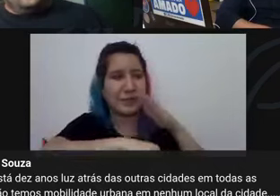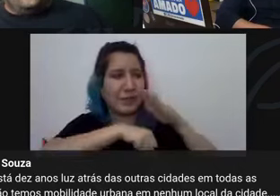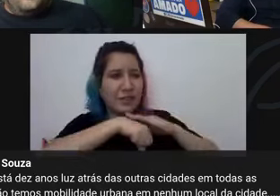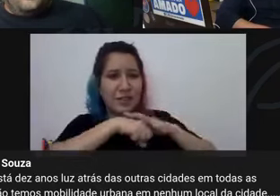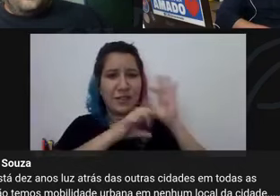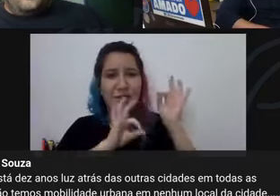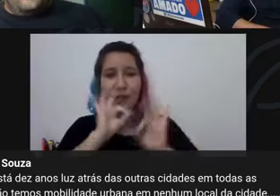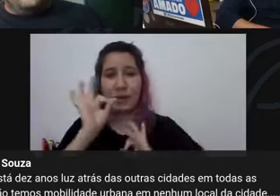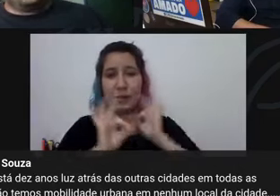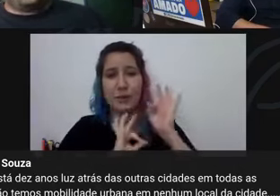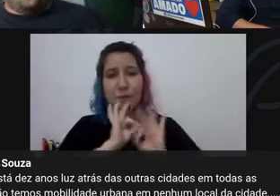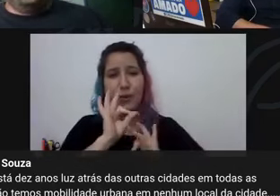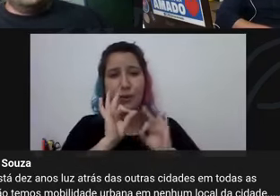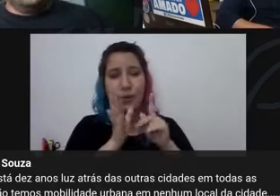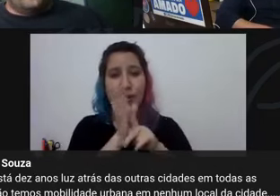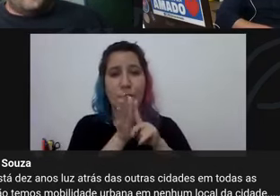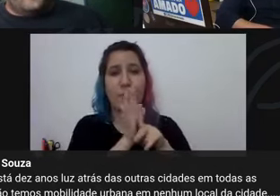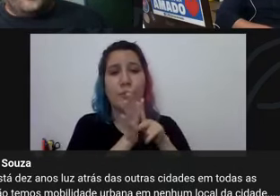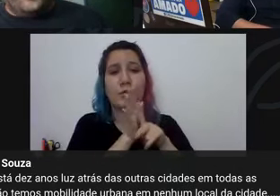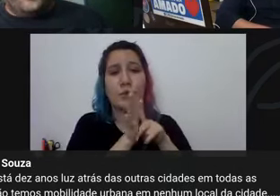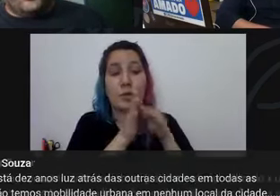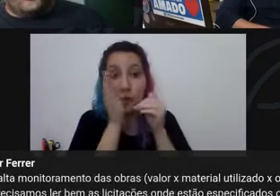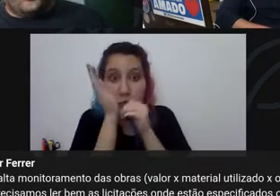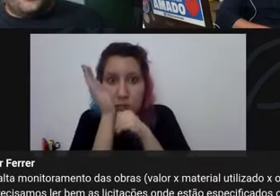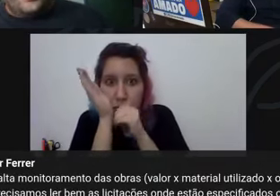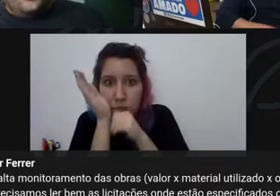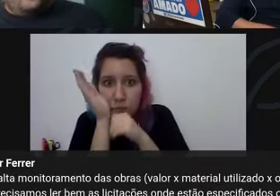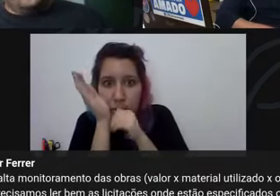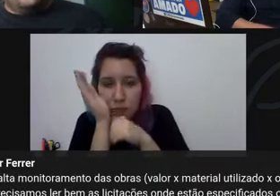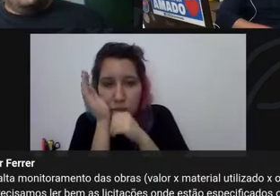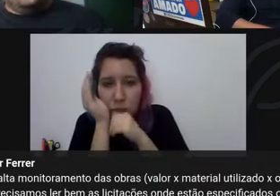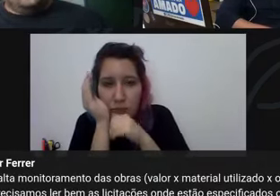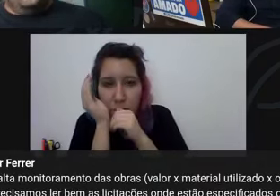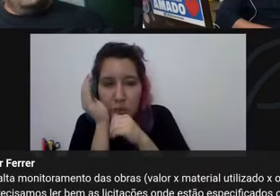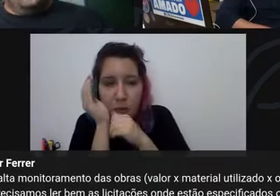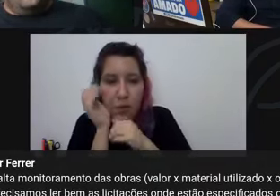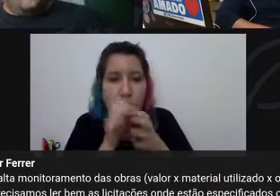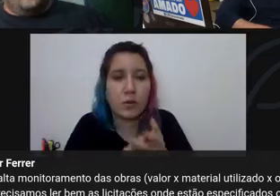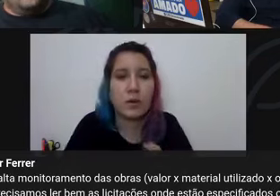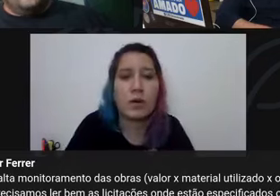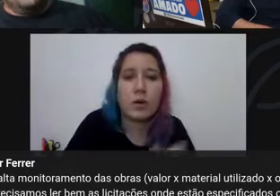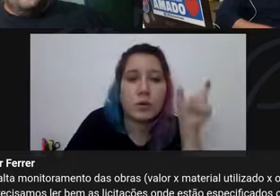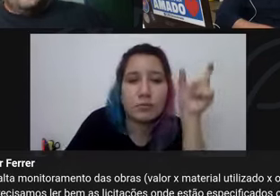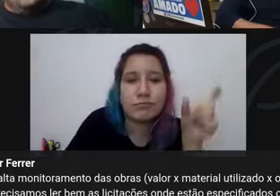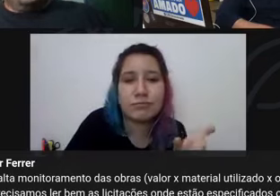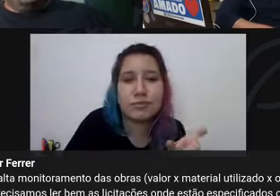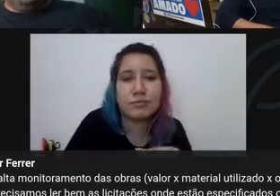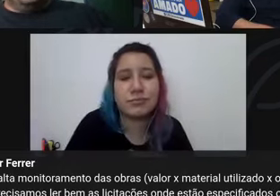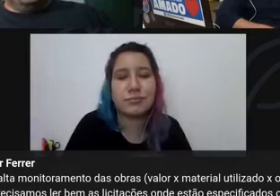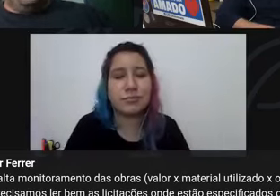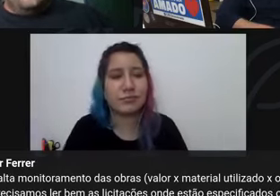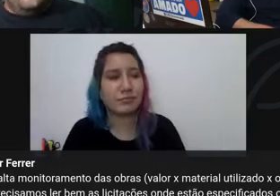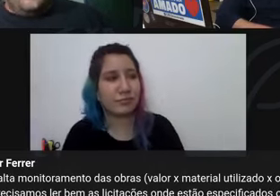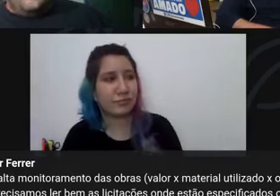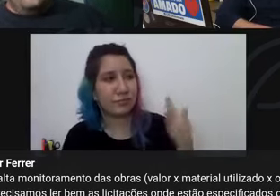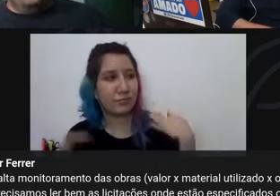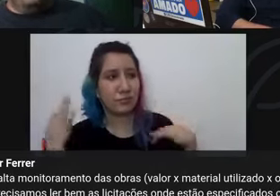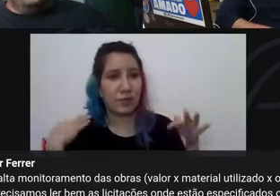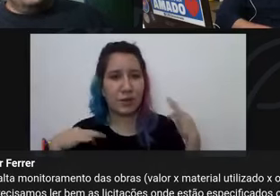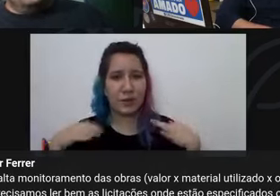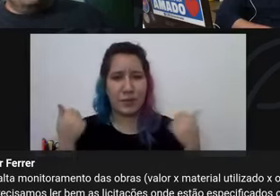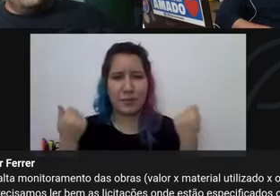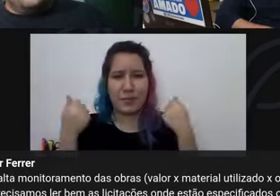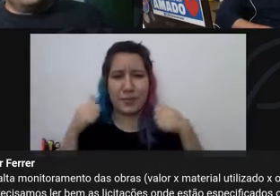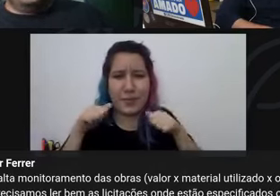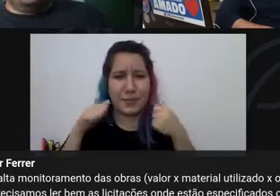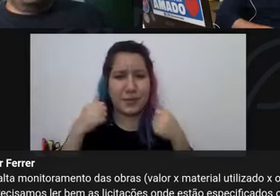projetos, né, escondem os projetos das pessoas. Nós lá no Conselho Municipal de Turismo, nós tínhamos que espernear, e muitas